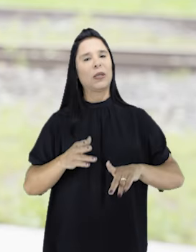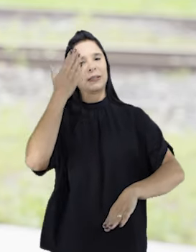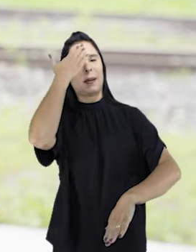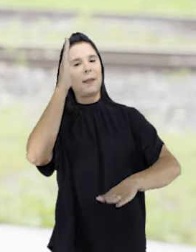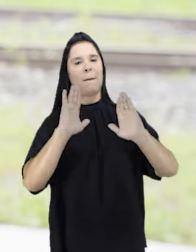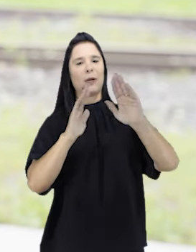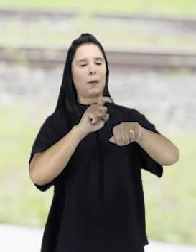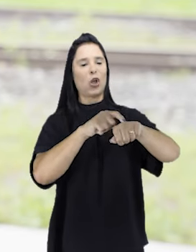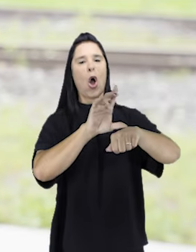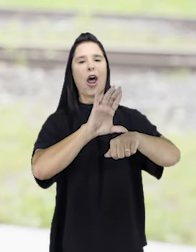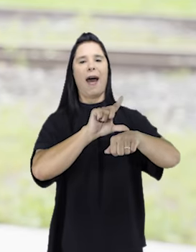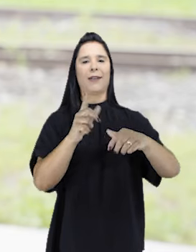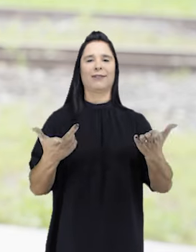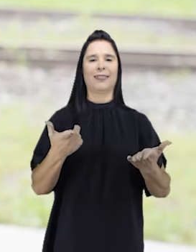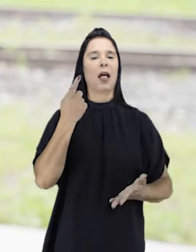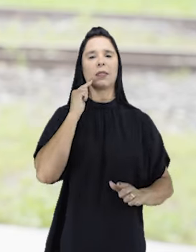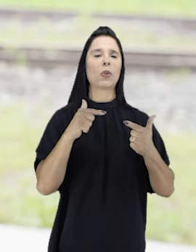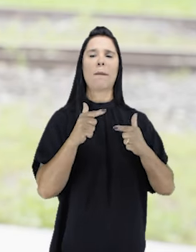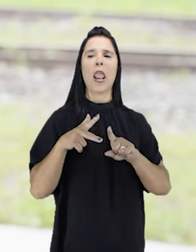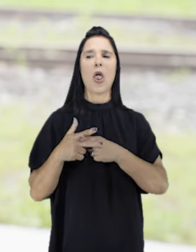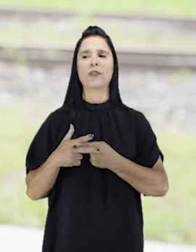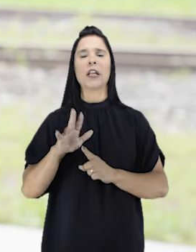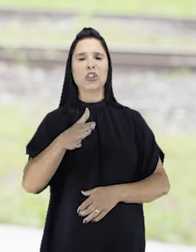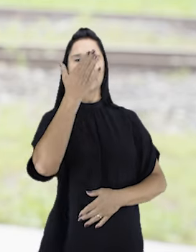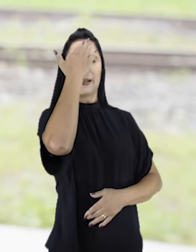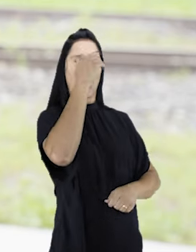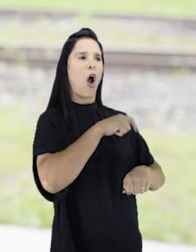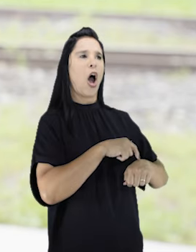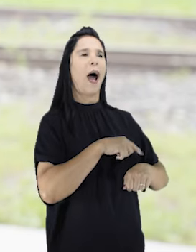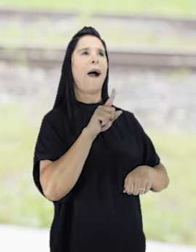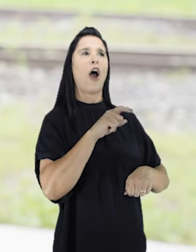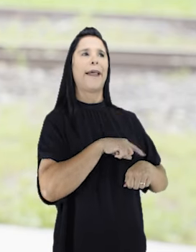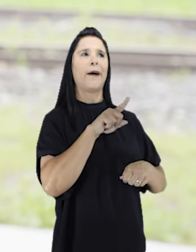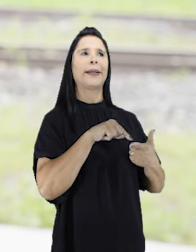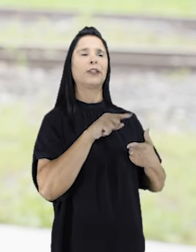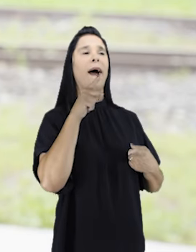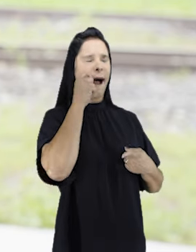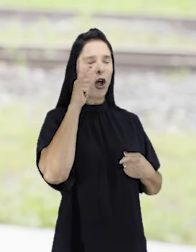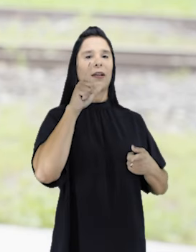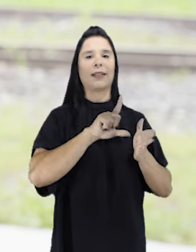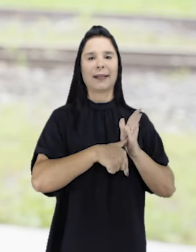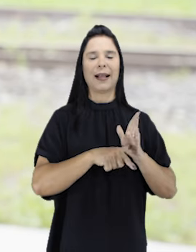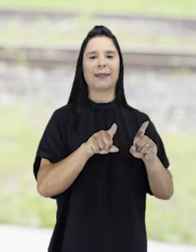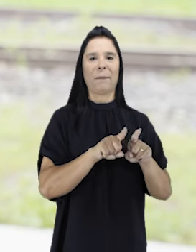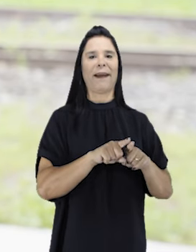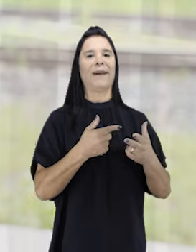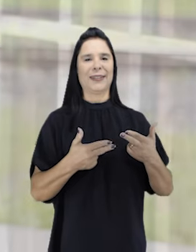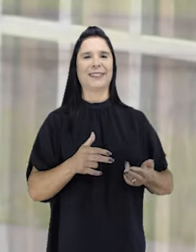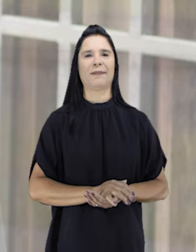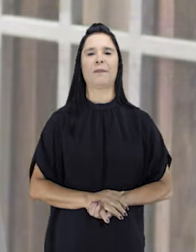as pessoas que não trabalhavam diretamente na oficina. Sabia quando estava no horário ou então quando acordava atrasado